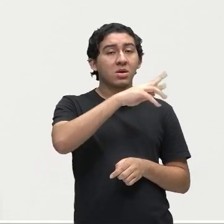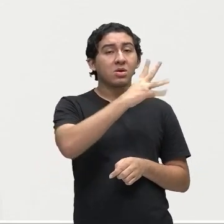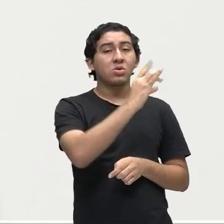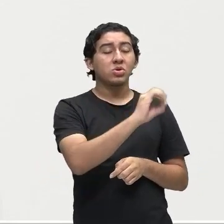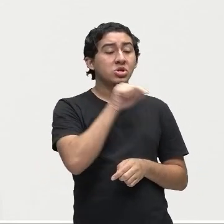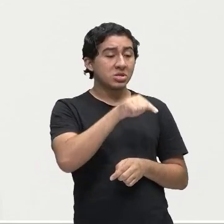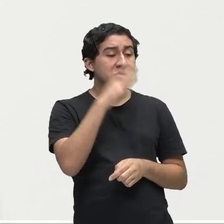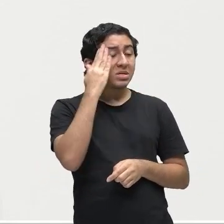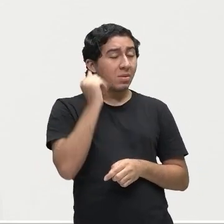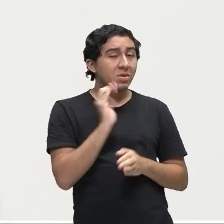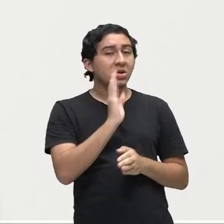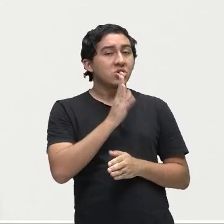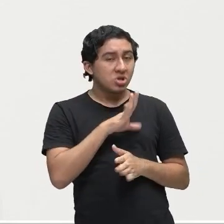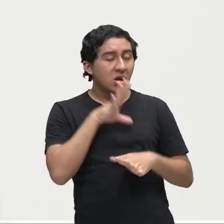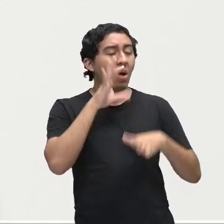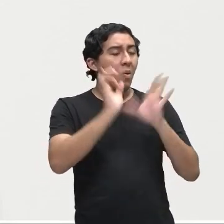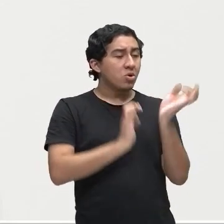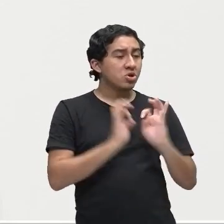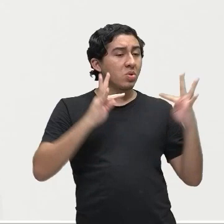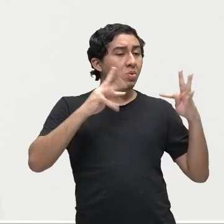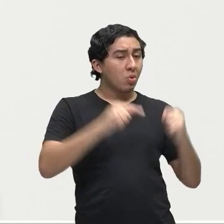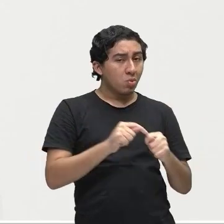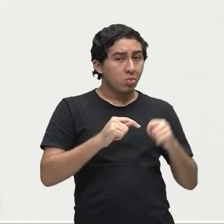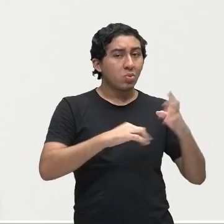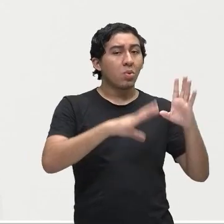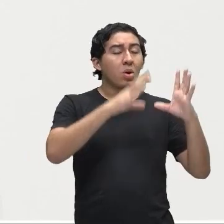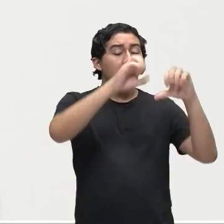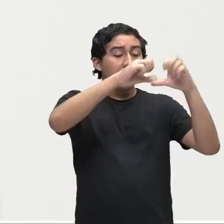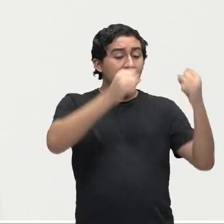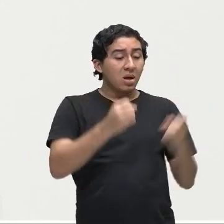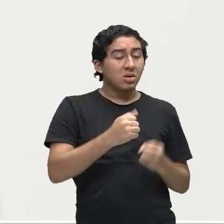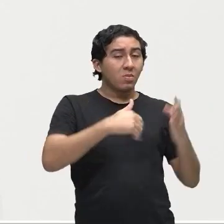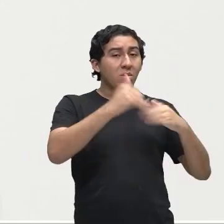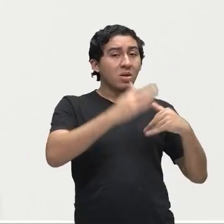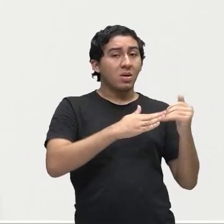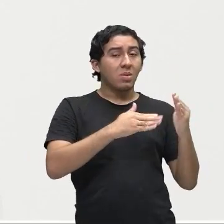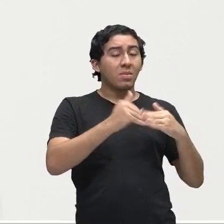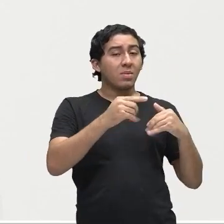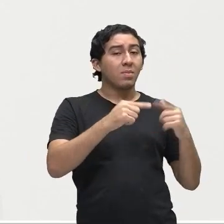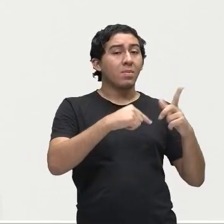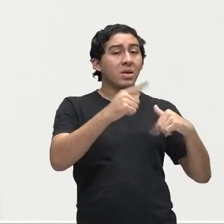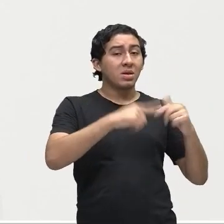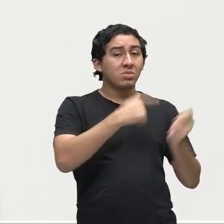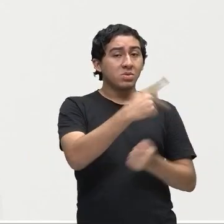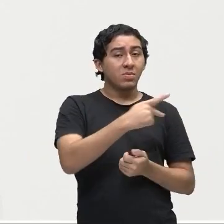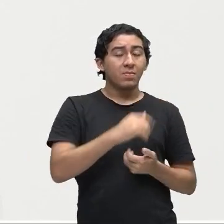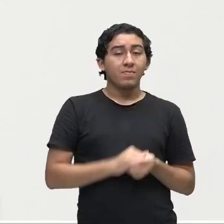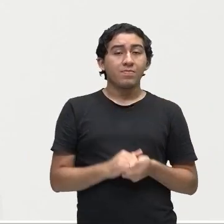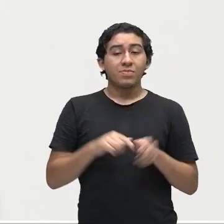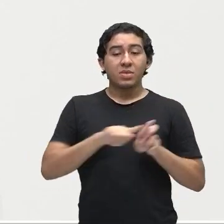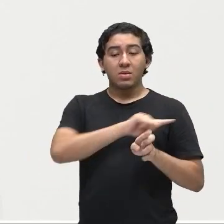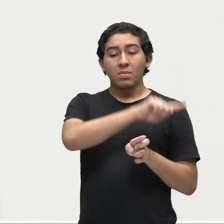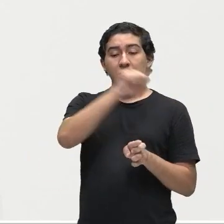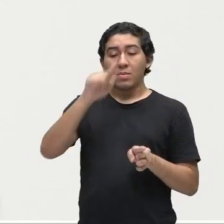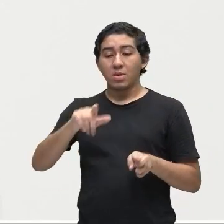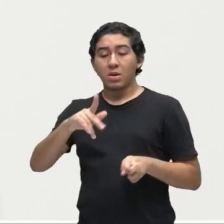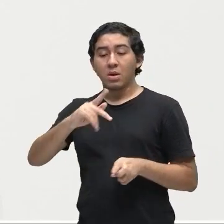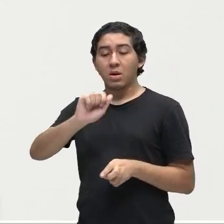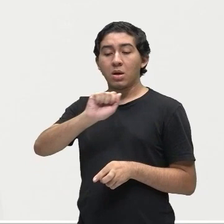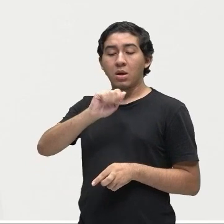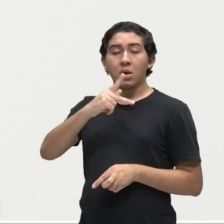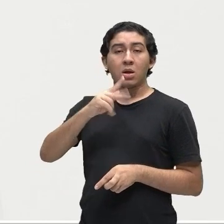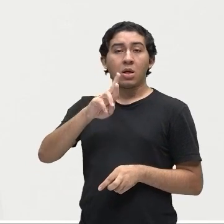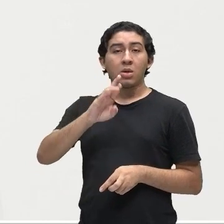as coisas, certo? O aprendiz, como o nome já diz, ele dava início ao ofício,